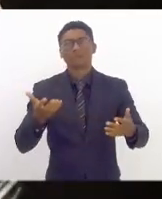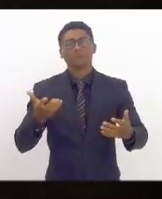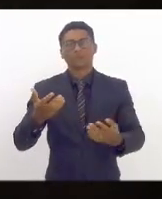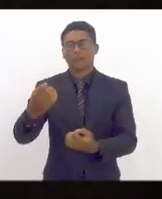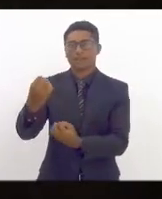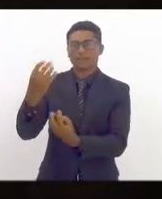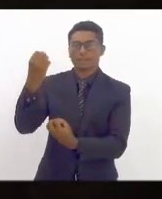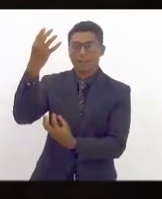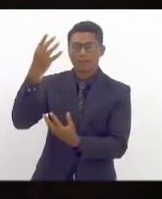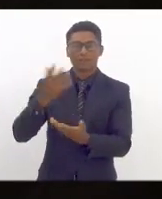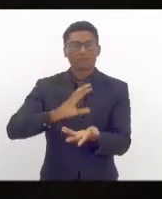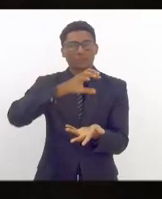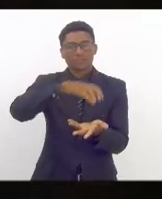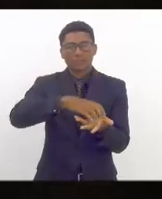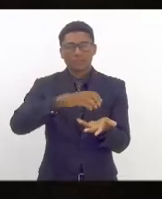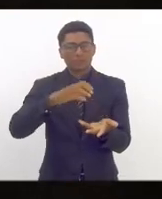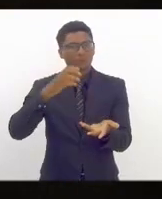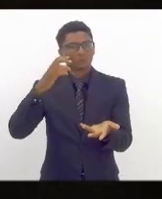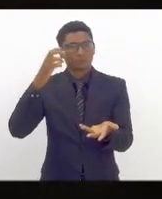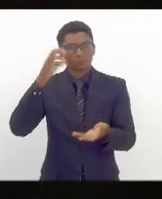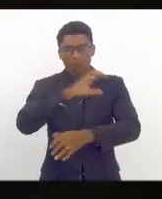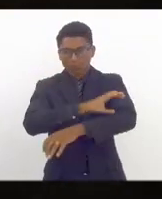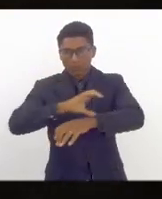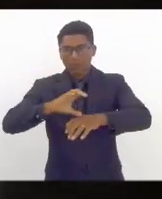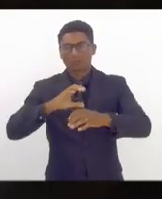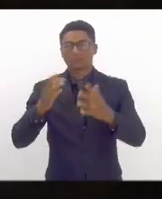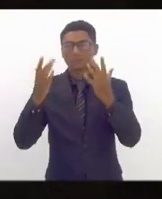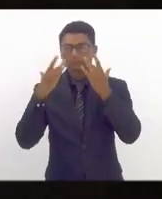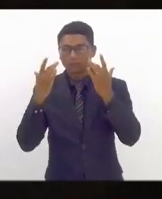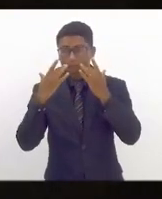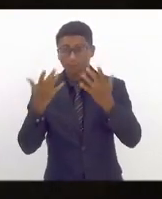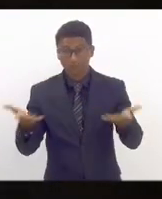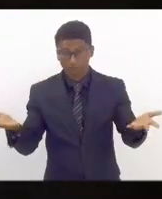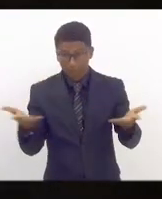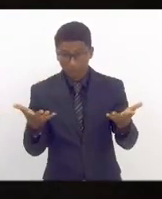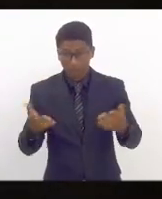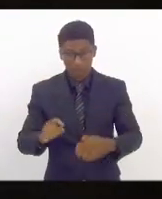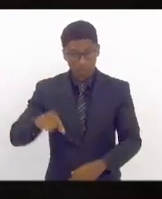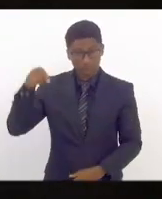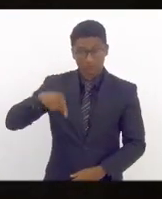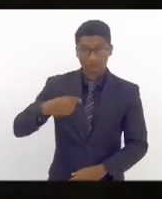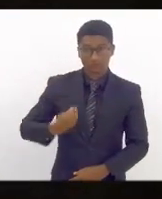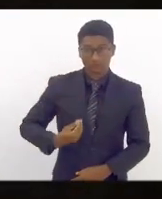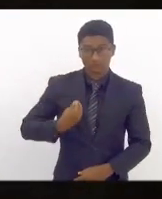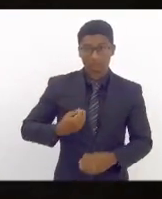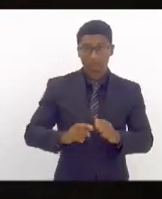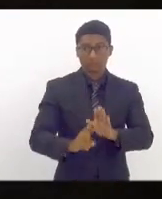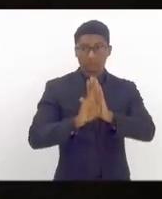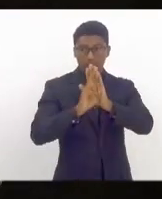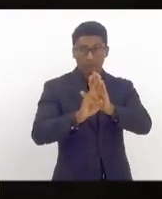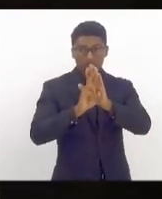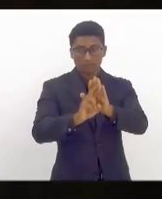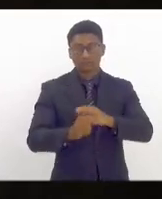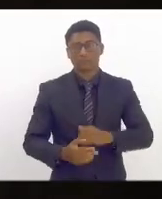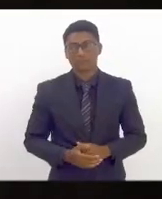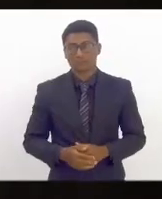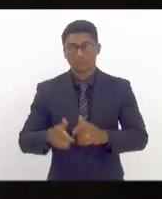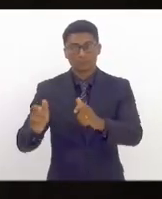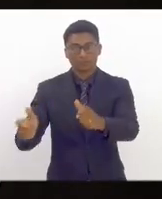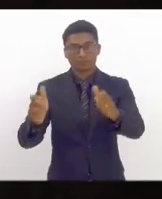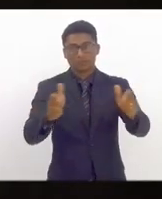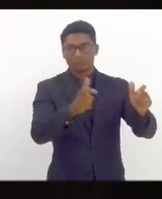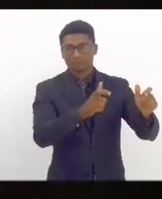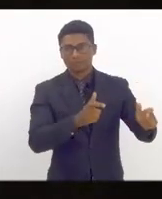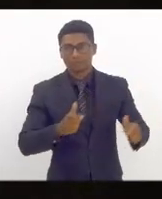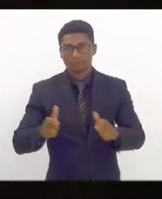tá em todo lugar no teatro e hoje a gente vai receber representando as as rodas as as os espaços de